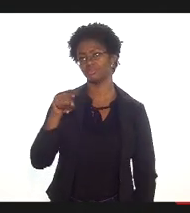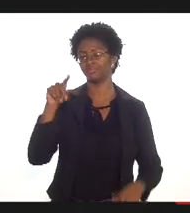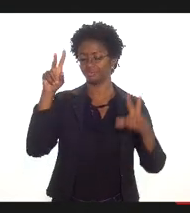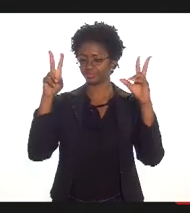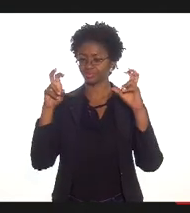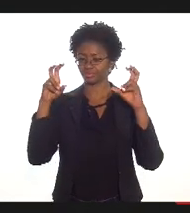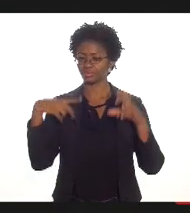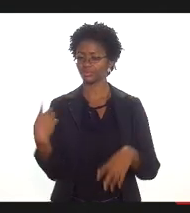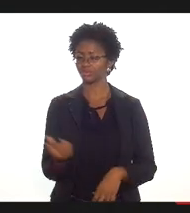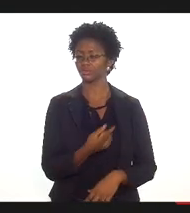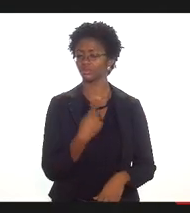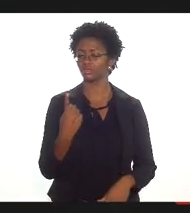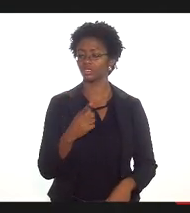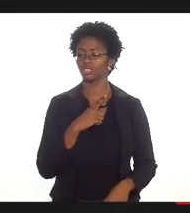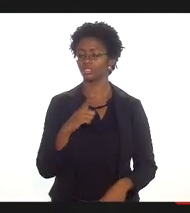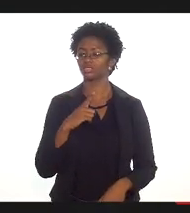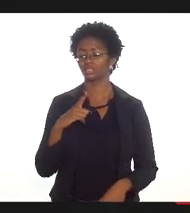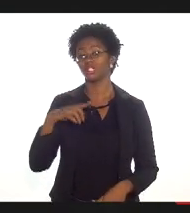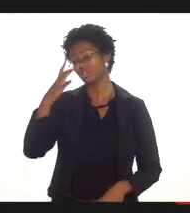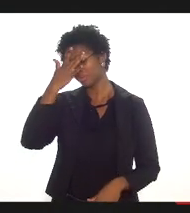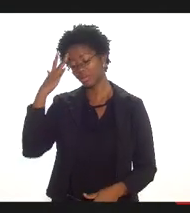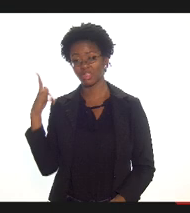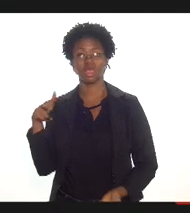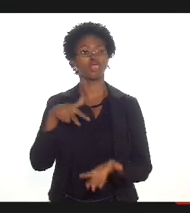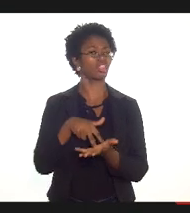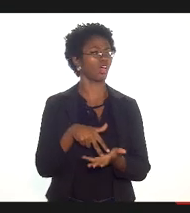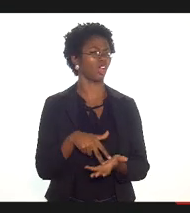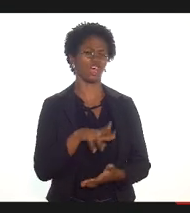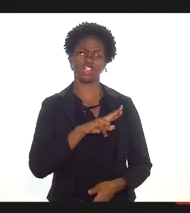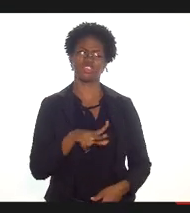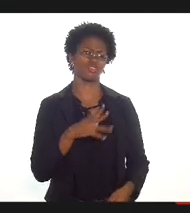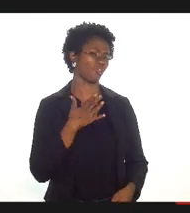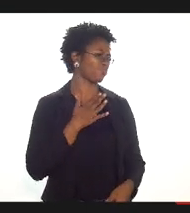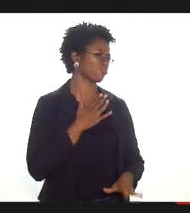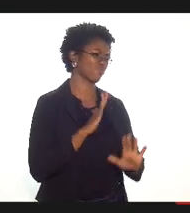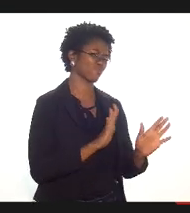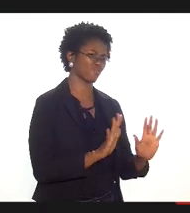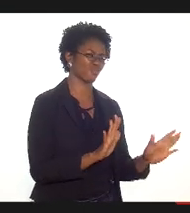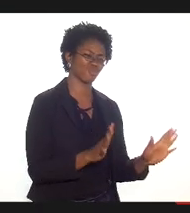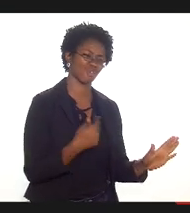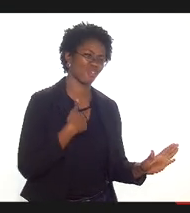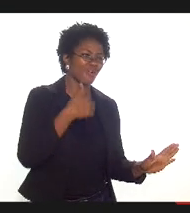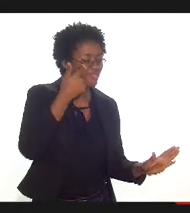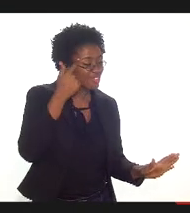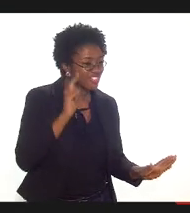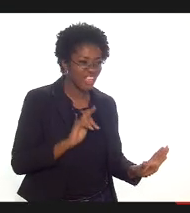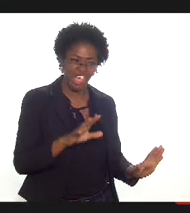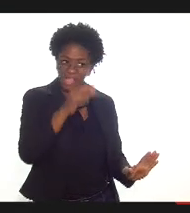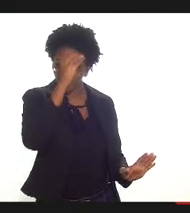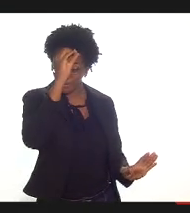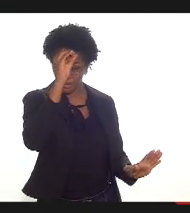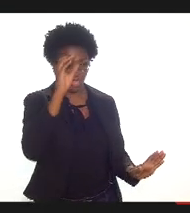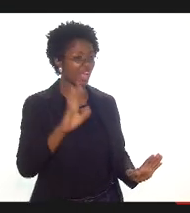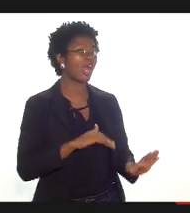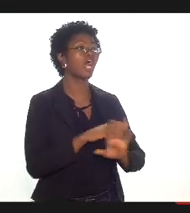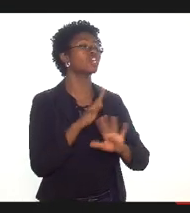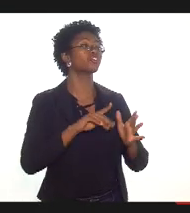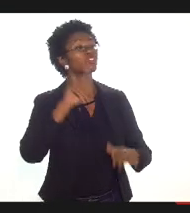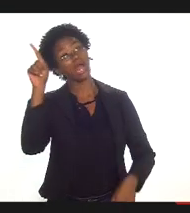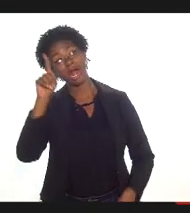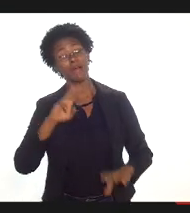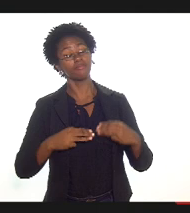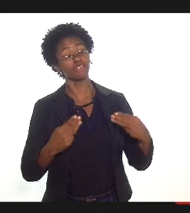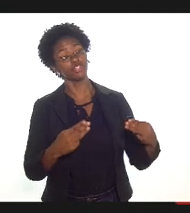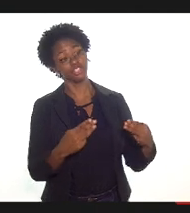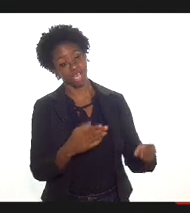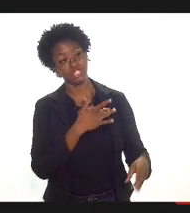gente ter a superintendência vindo aqui dizendo que não é nada com ele. Não é nada com ele, ele não sabe de nada, é tudo com o Ministério da Saúde, é tudo